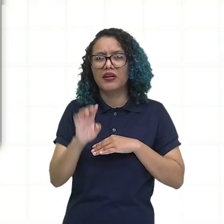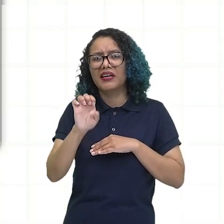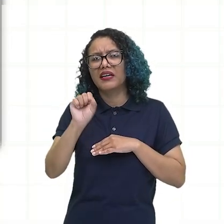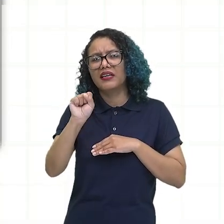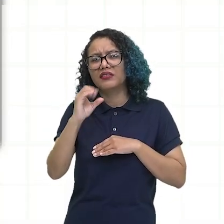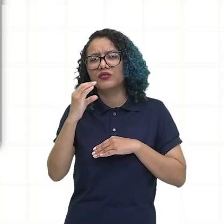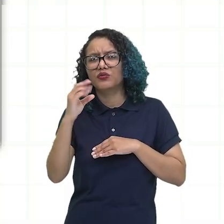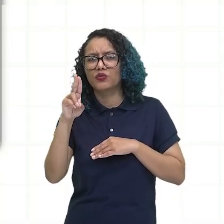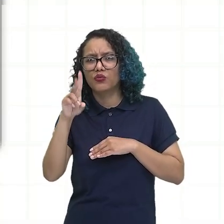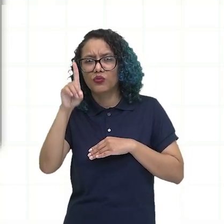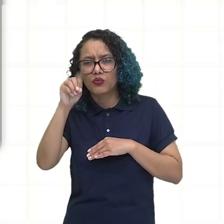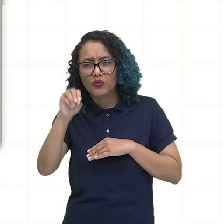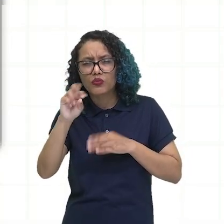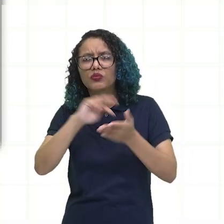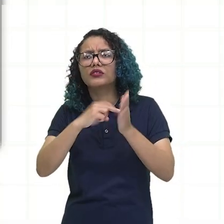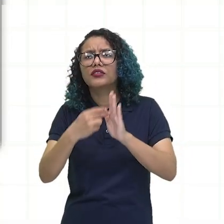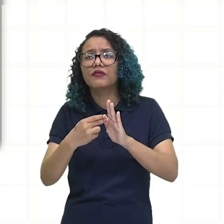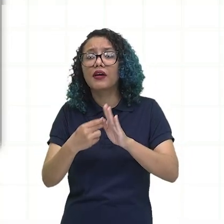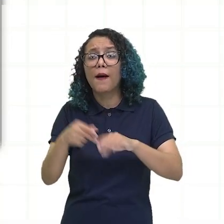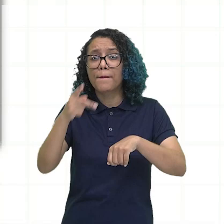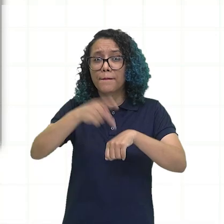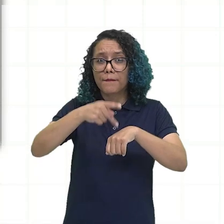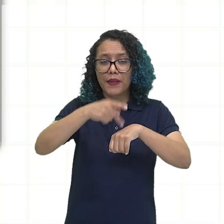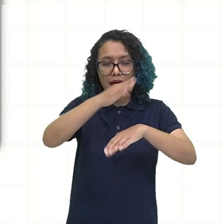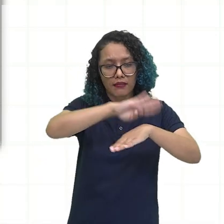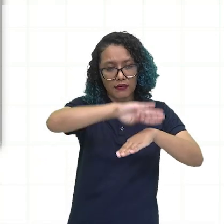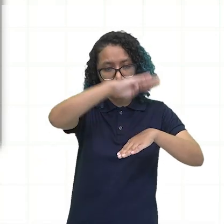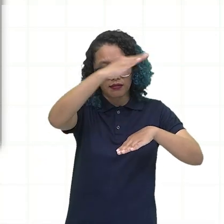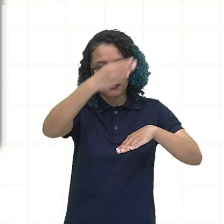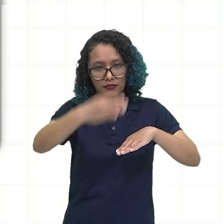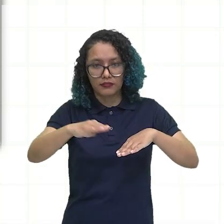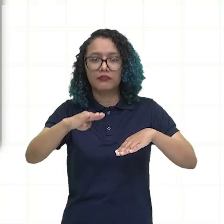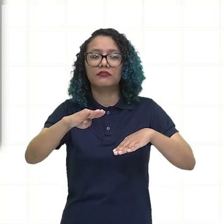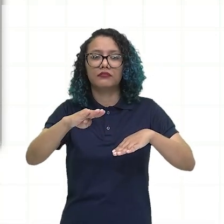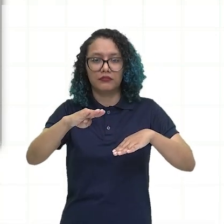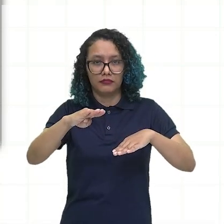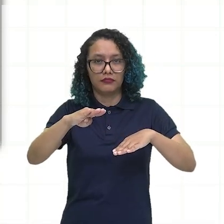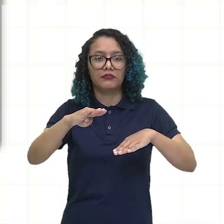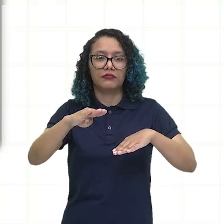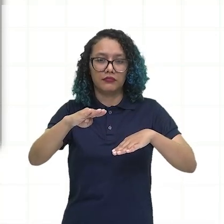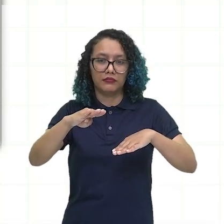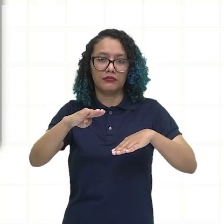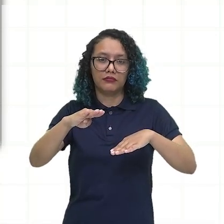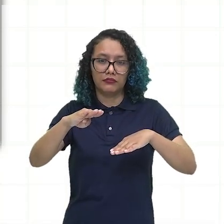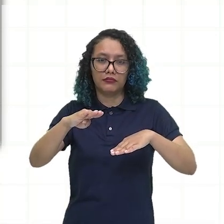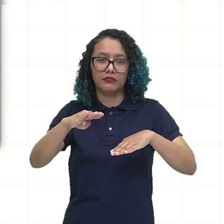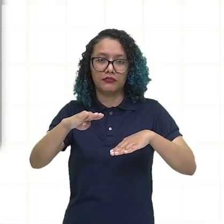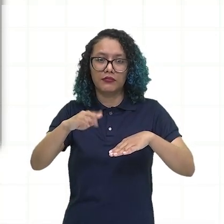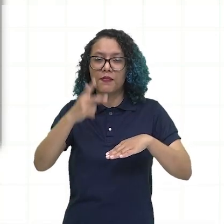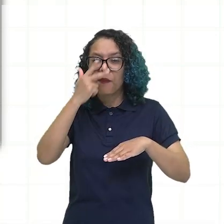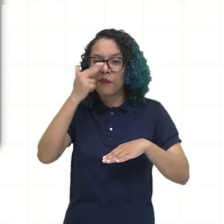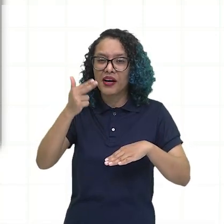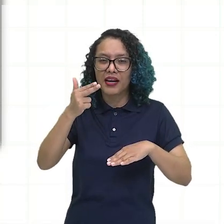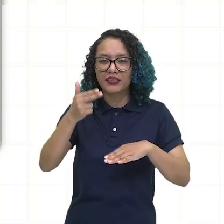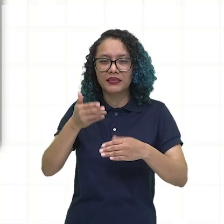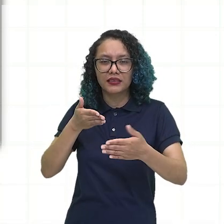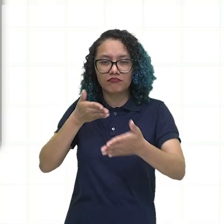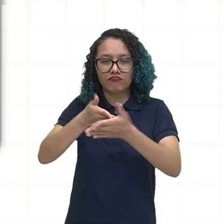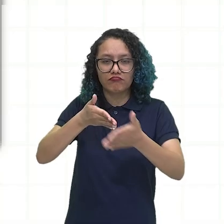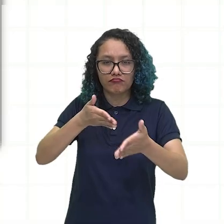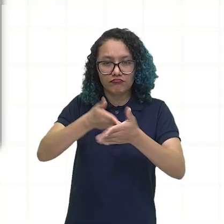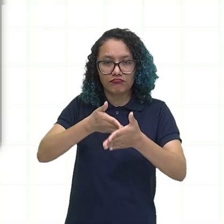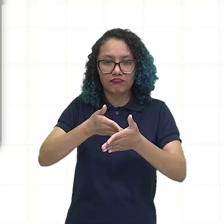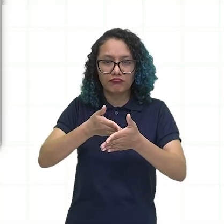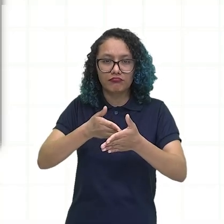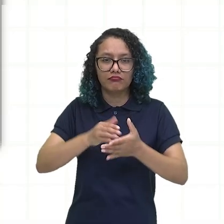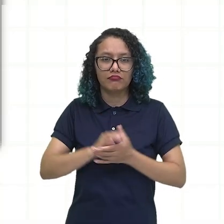escudo, professora? São formações rochosas, certo? que faz o quê? Como se fosse um alicerce,